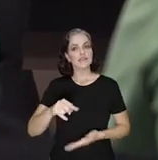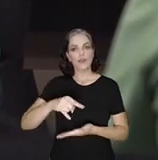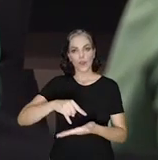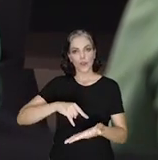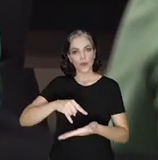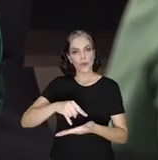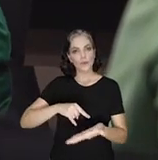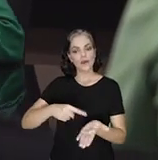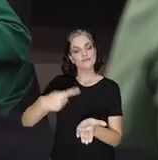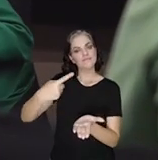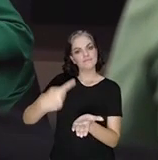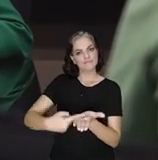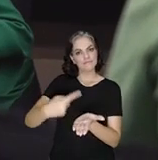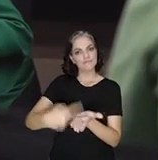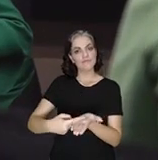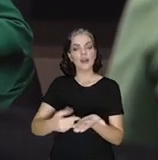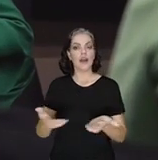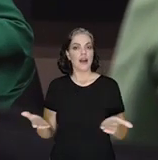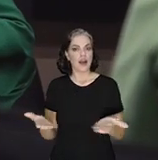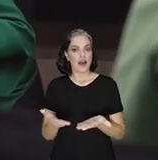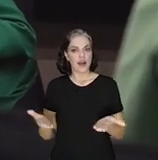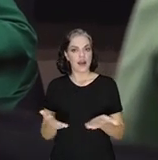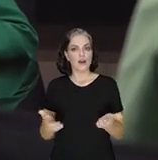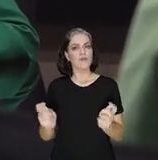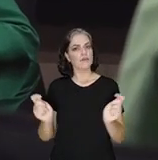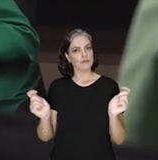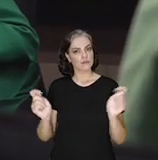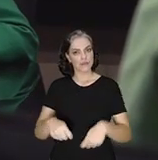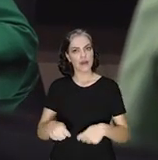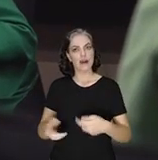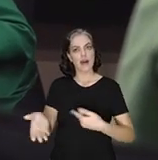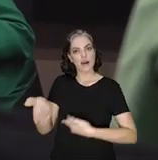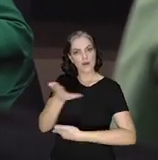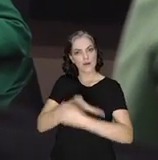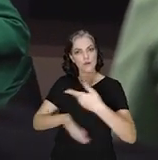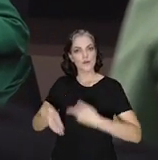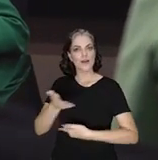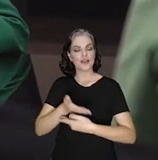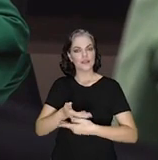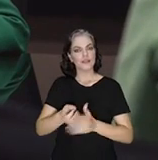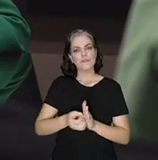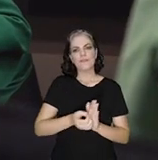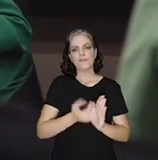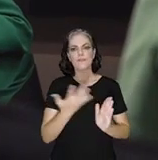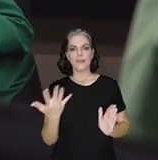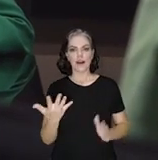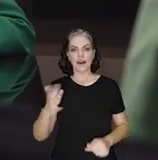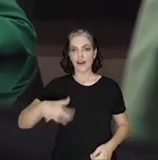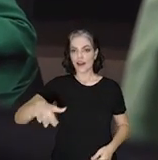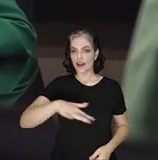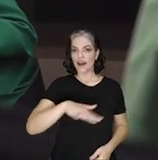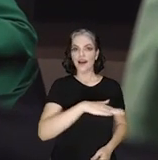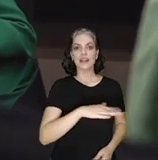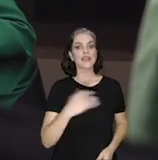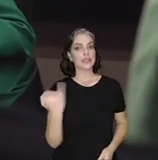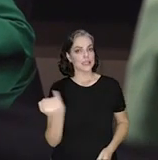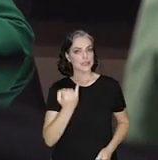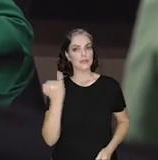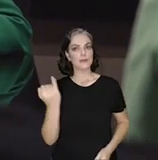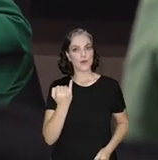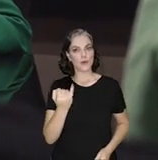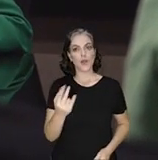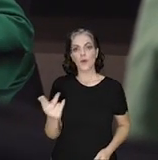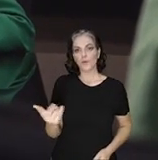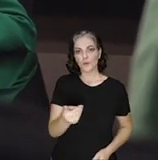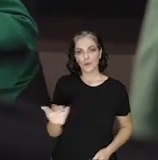Este memorando de entendimento abre perspectivas de cooperação em vários setores-chave para